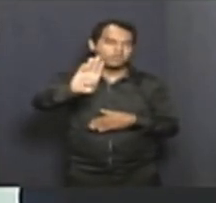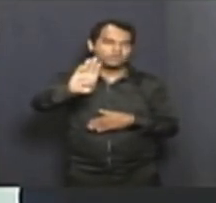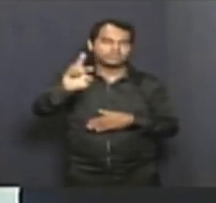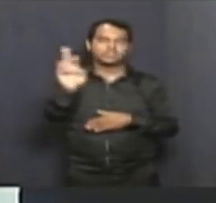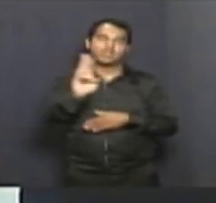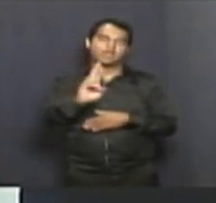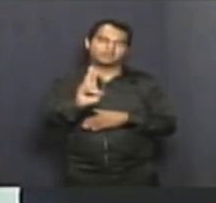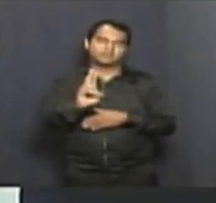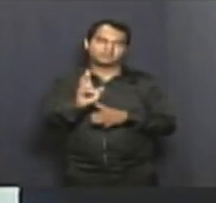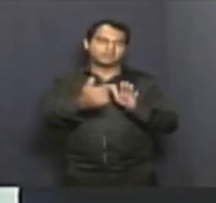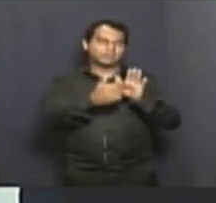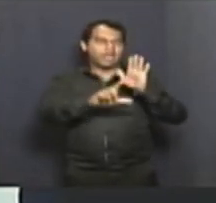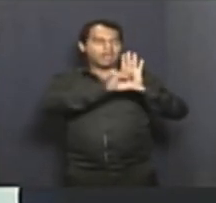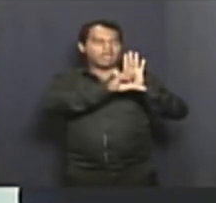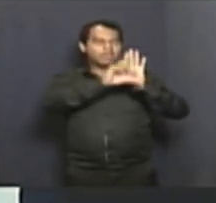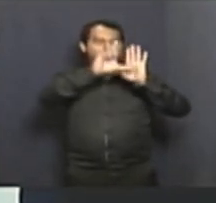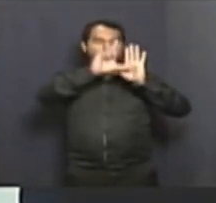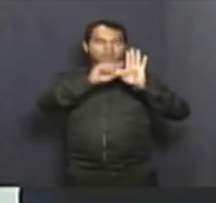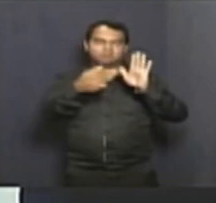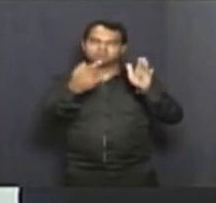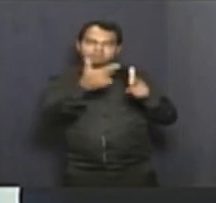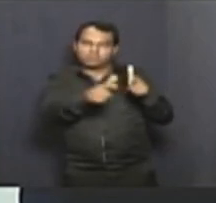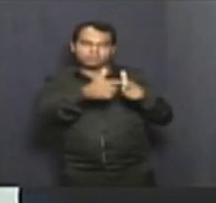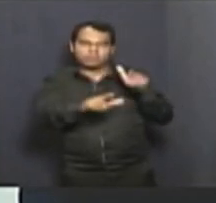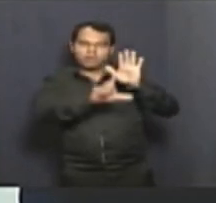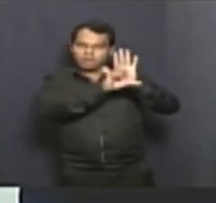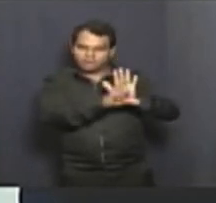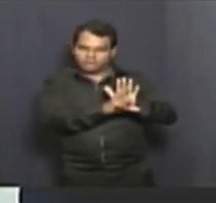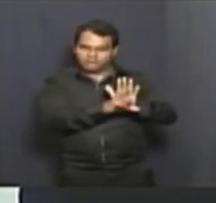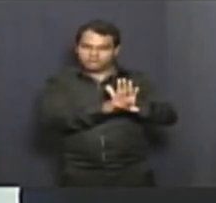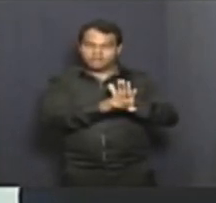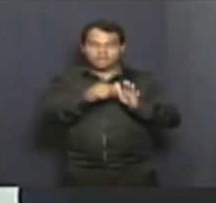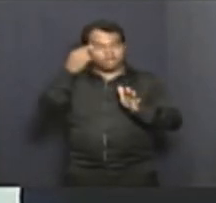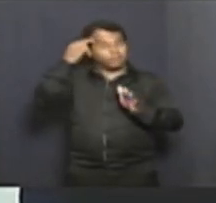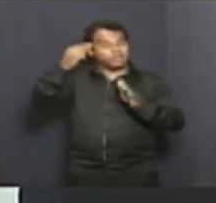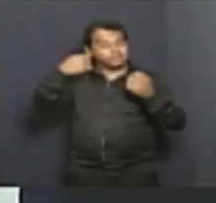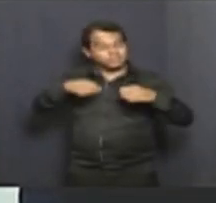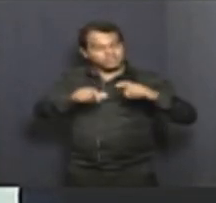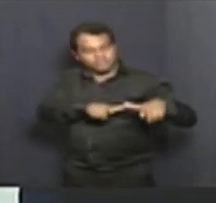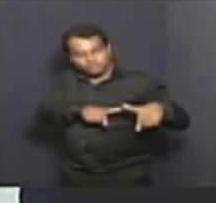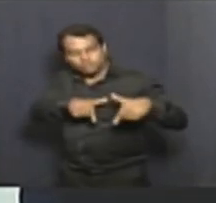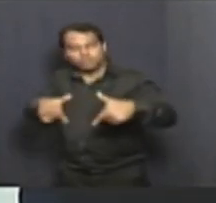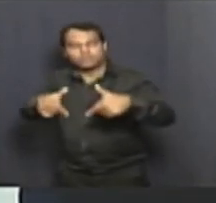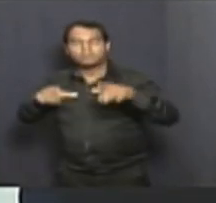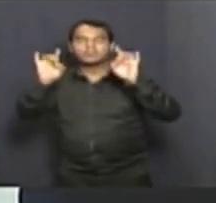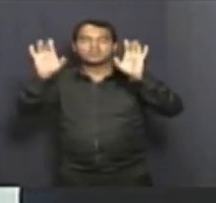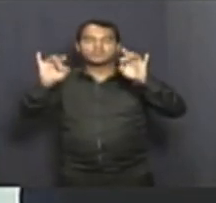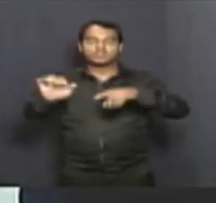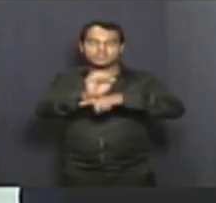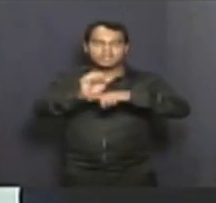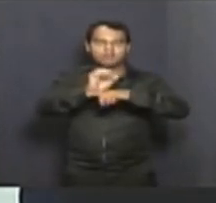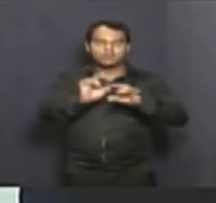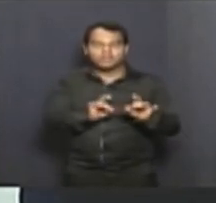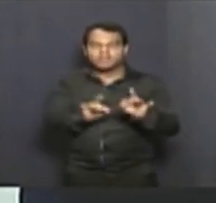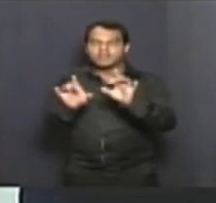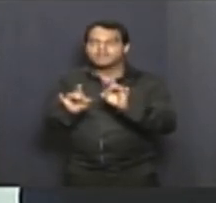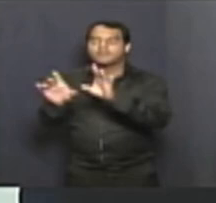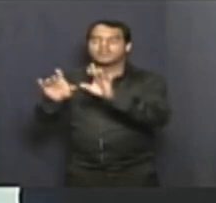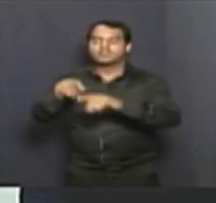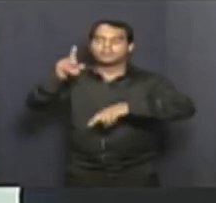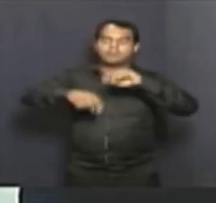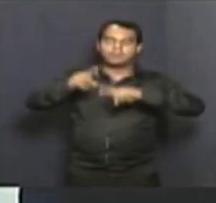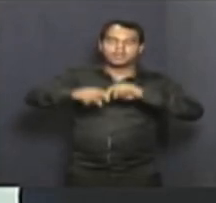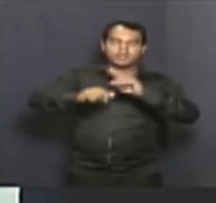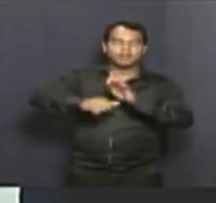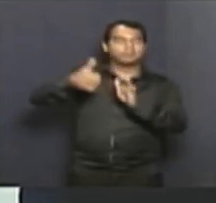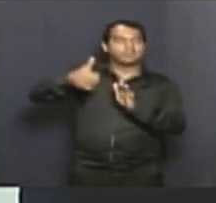luta de todos os estados brasileiros principalmente os estados exportadores de matéria prima porque a gente acaba desonerando as